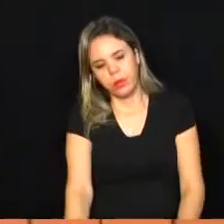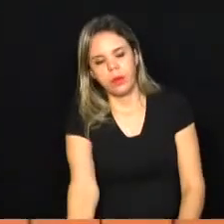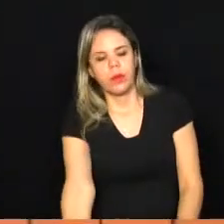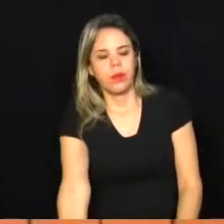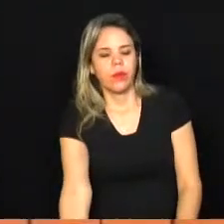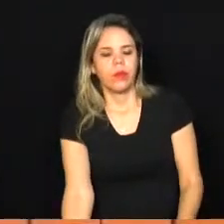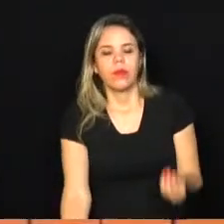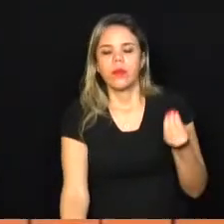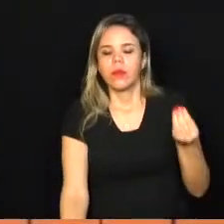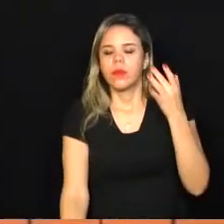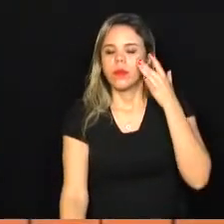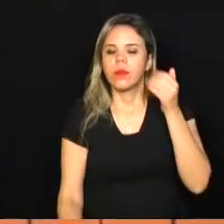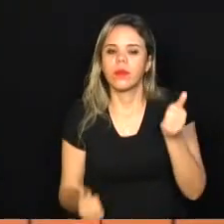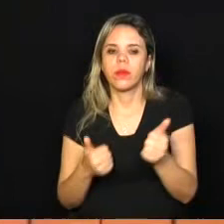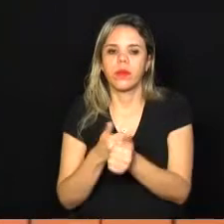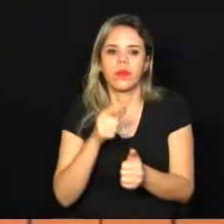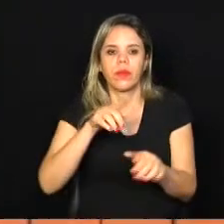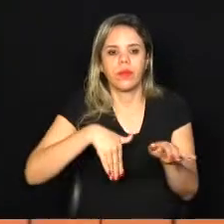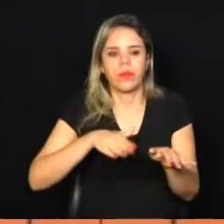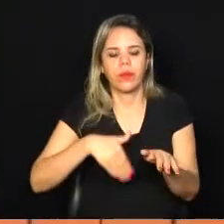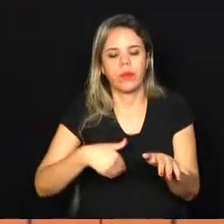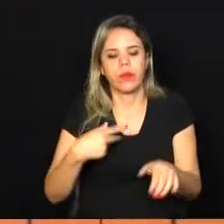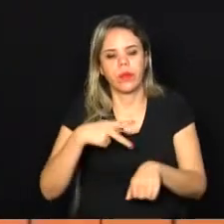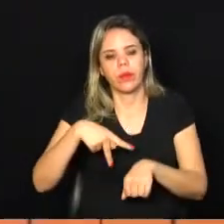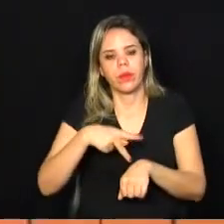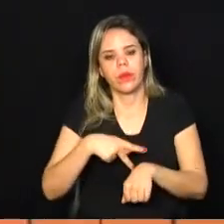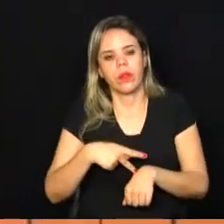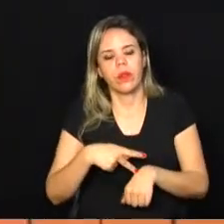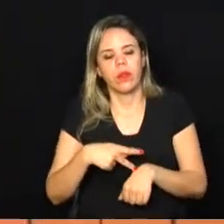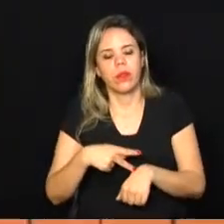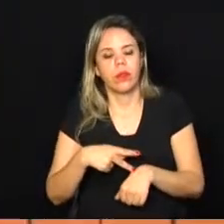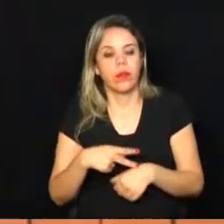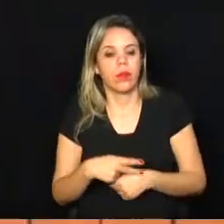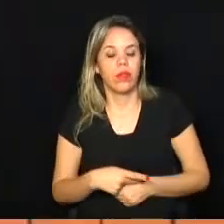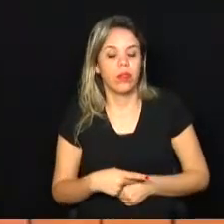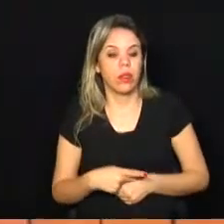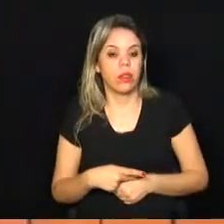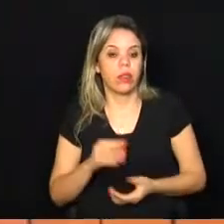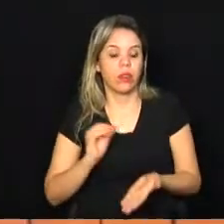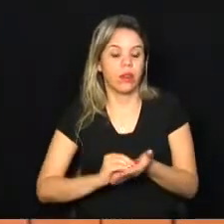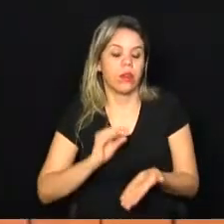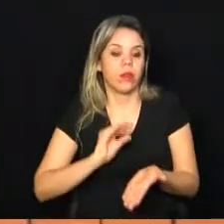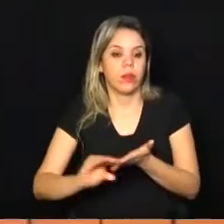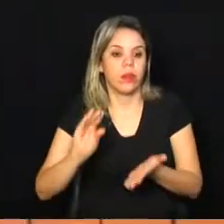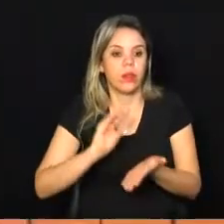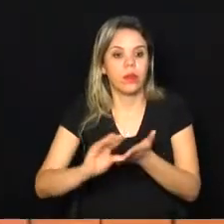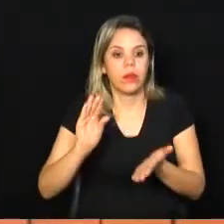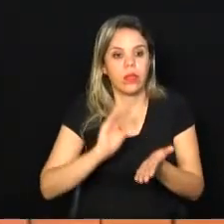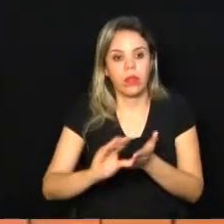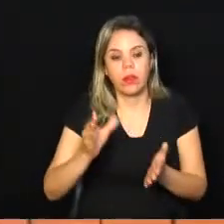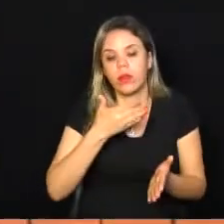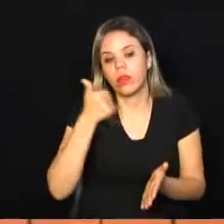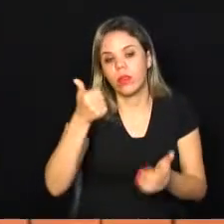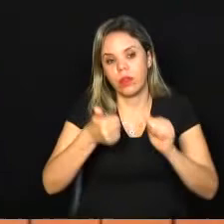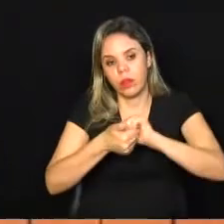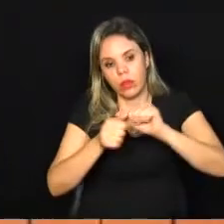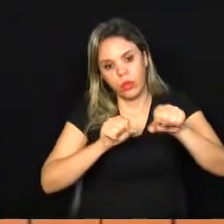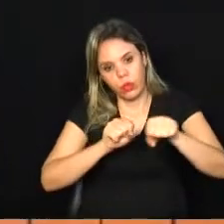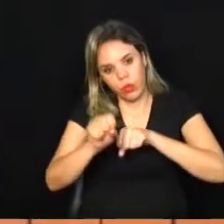é que você acompanha a natação no nosso país? Você entende que faltam investimentos, melhorar a qualificação